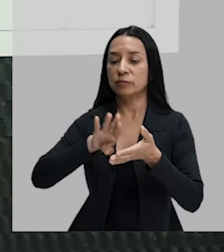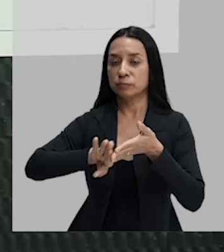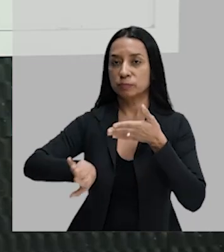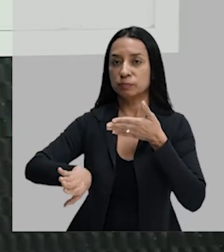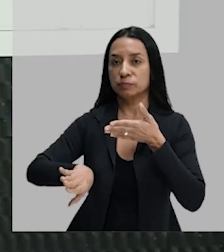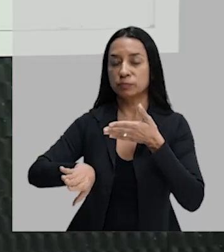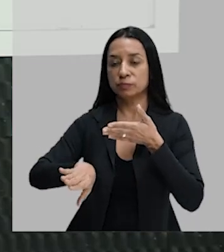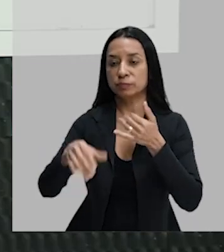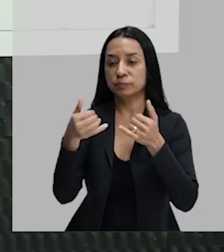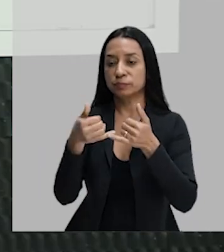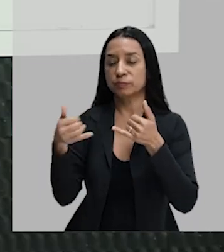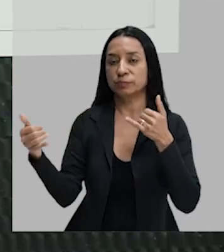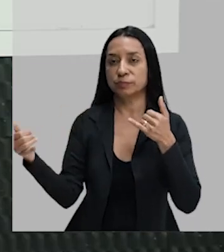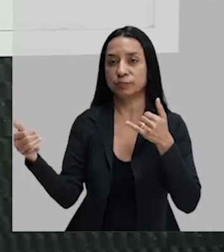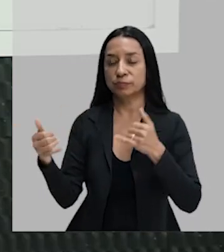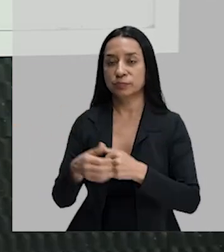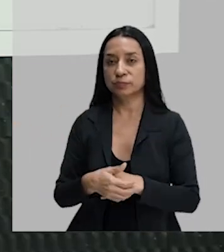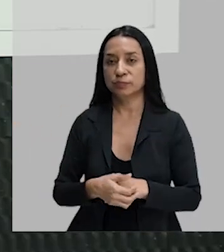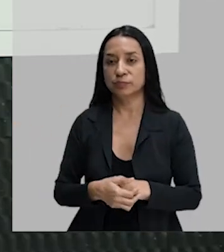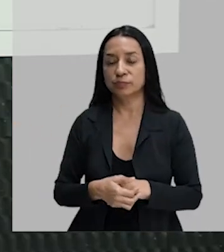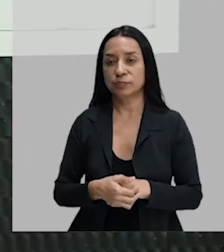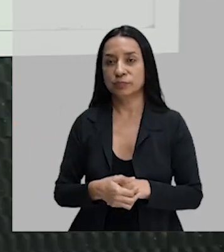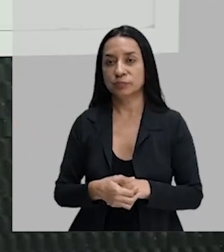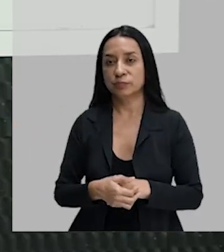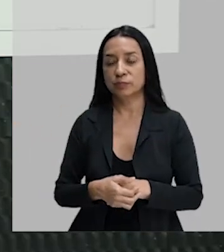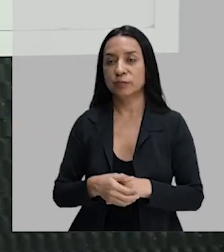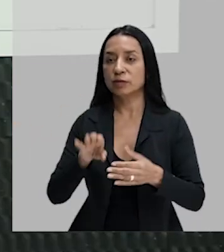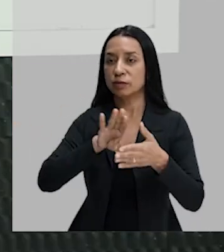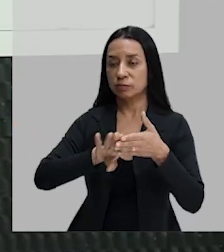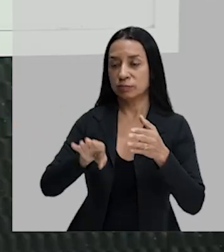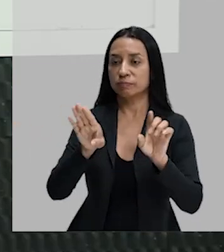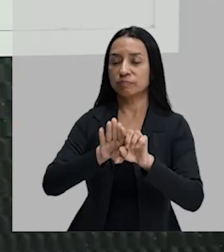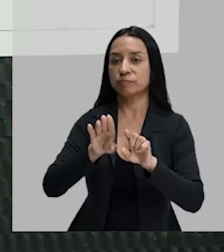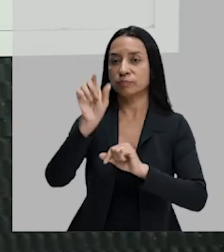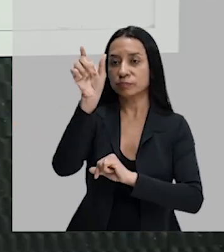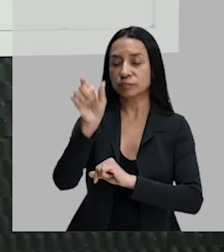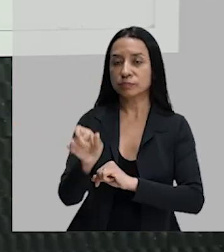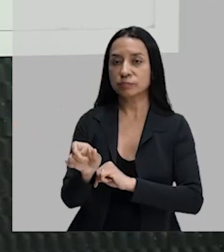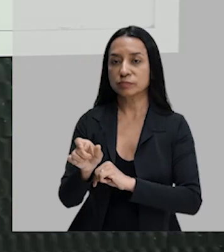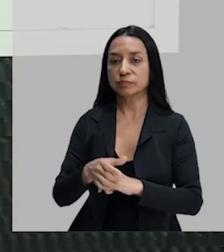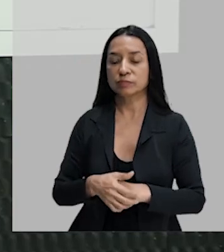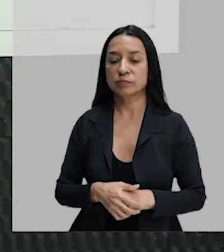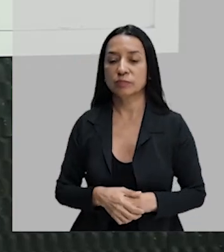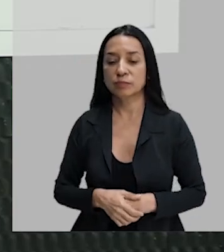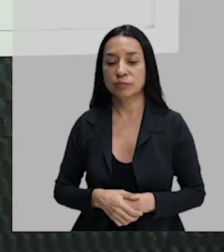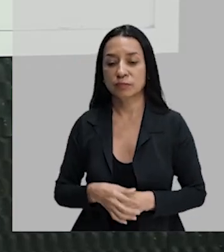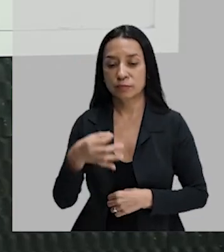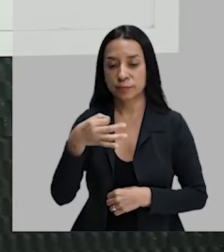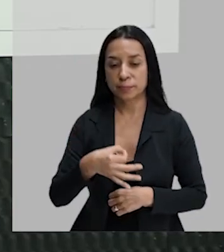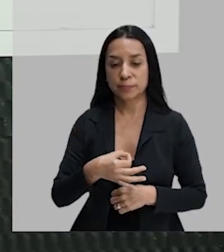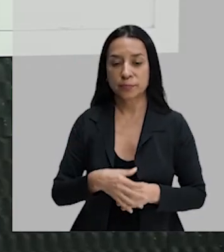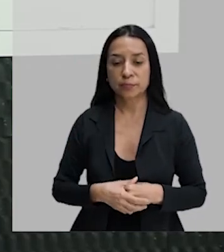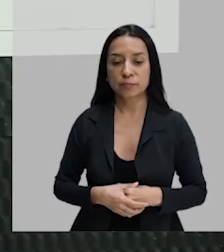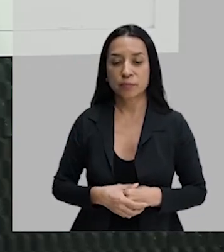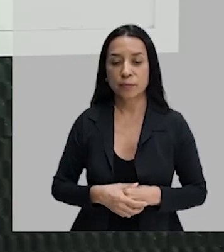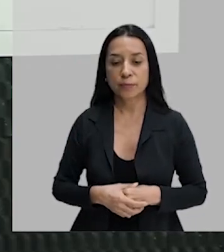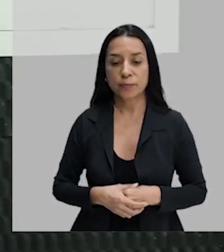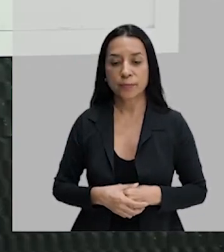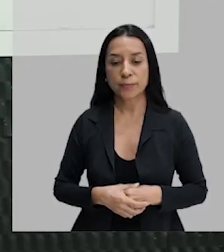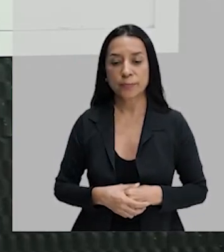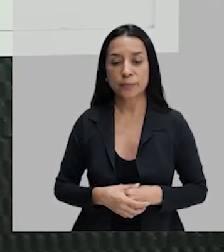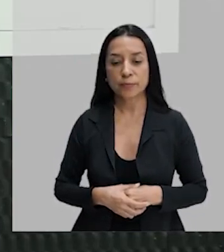a linha dele e eliminar a coluna dele certo então